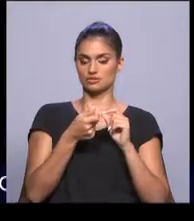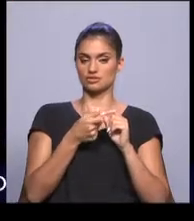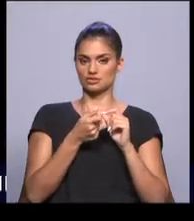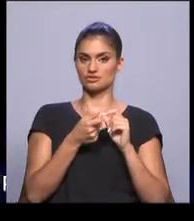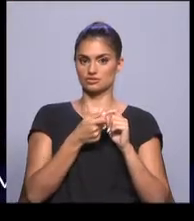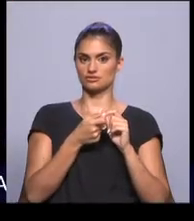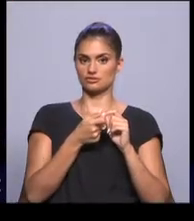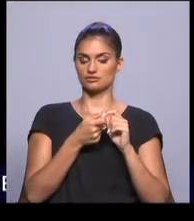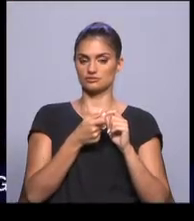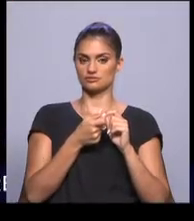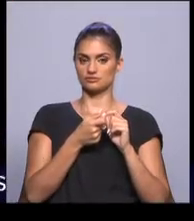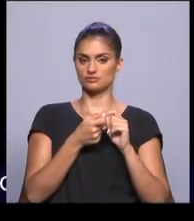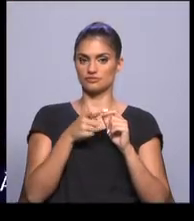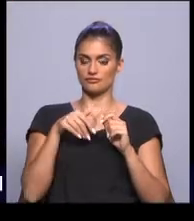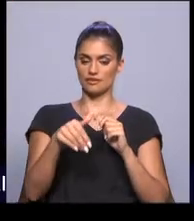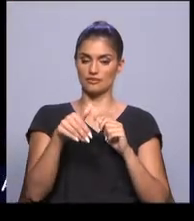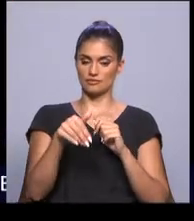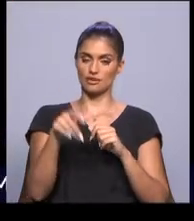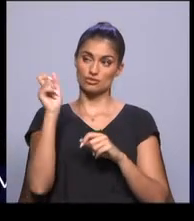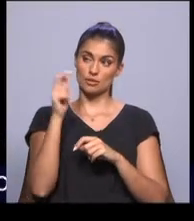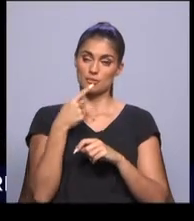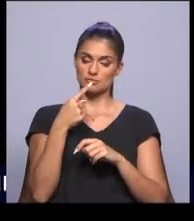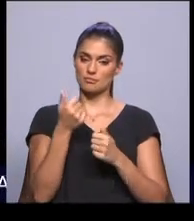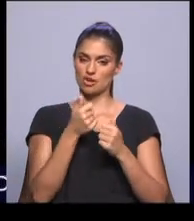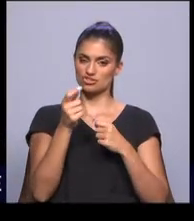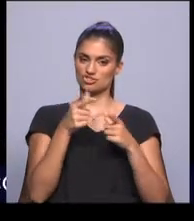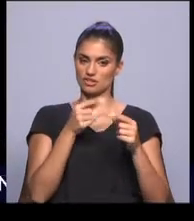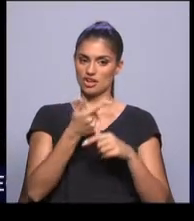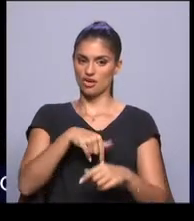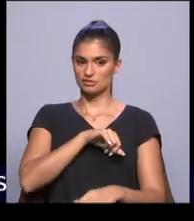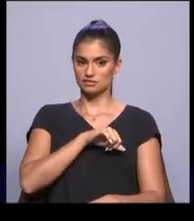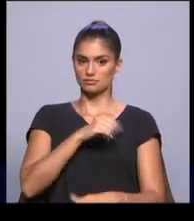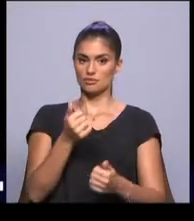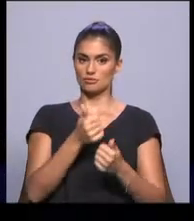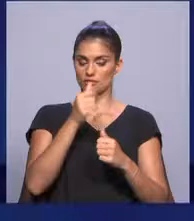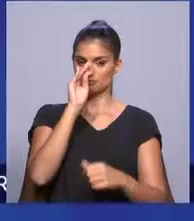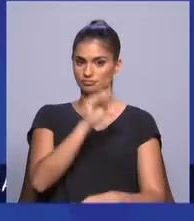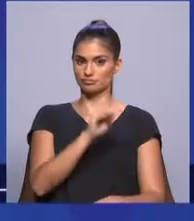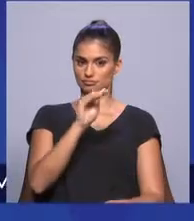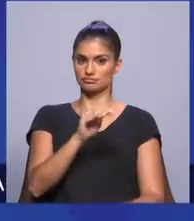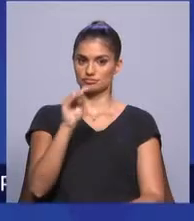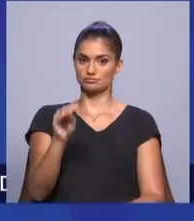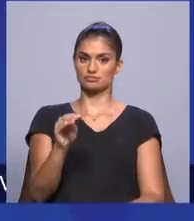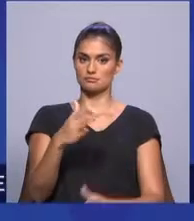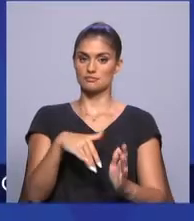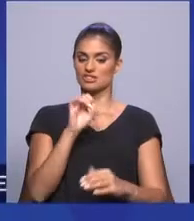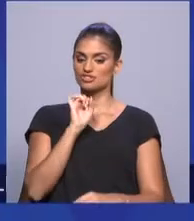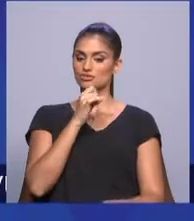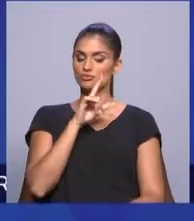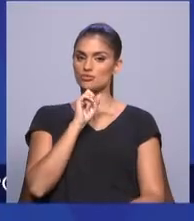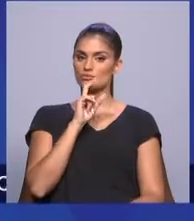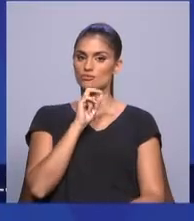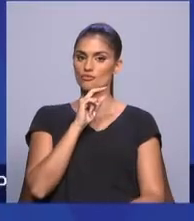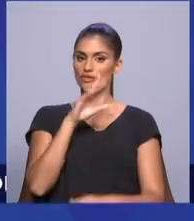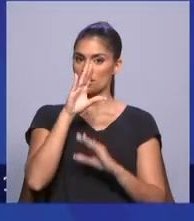mais íntimas que esta missão vai ter do Sol para percebermos melhor a nossa estrela. É uma boa lição, de facto. Ora, mais segredos que podem estar enterrados